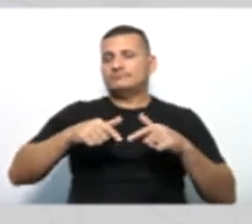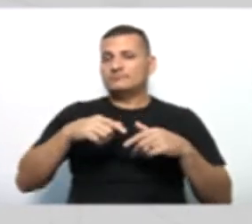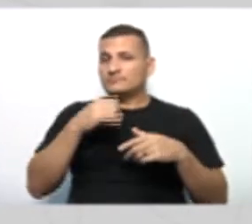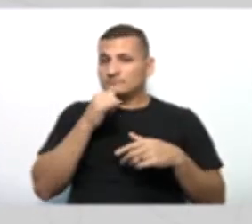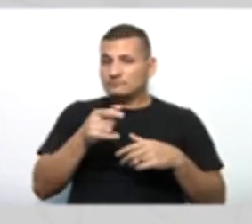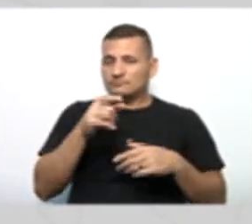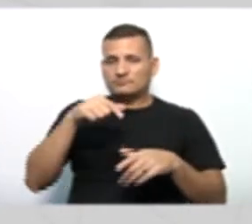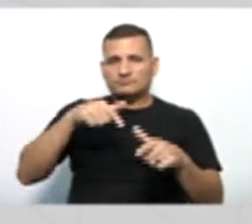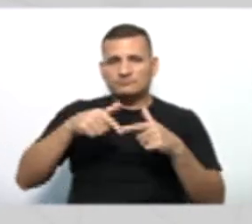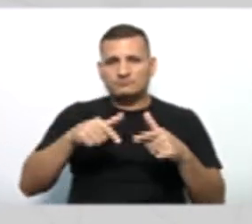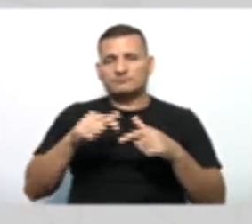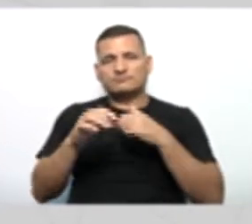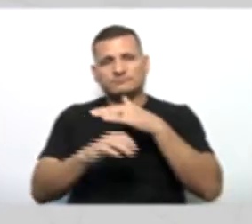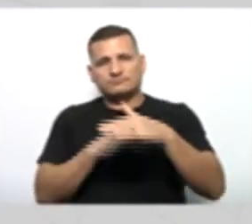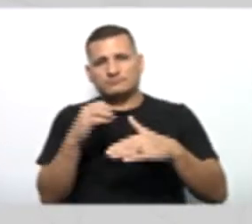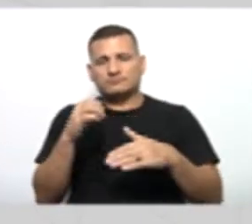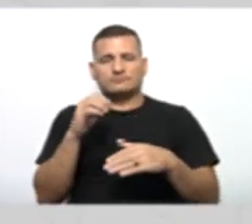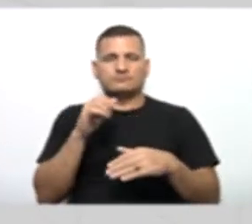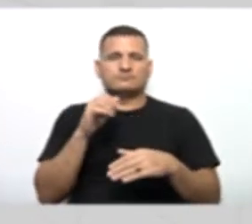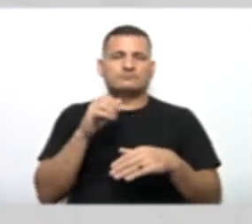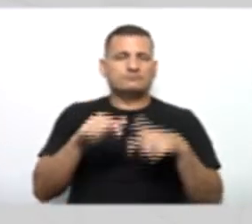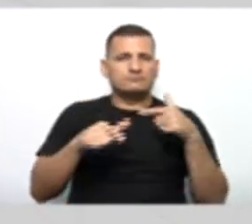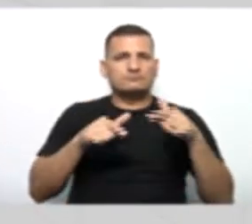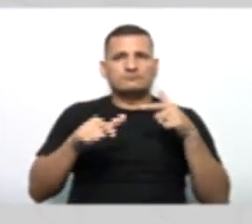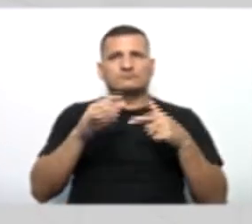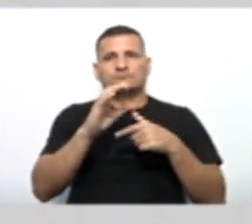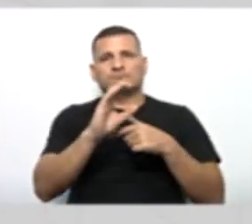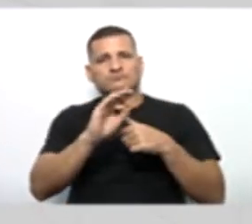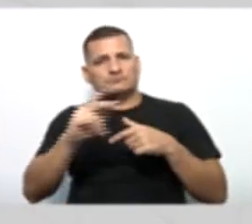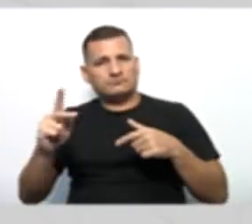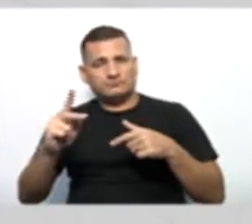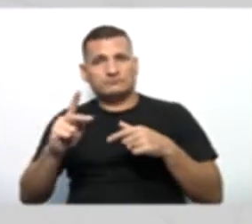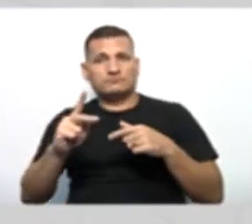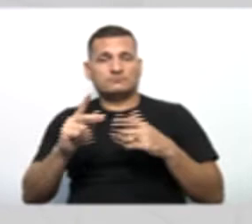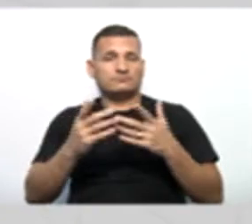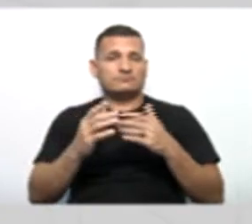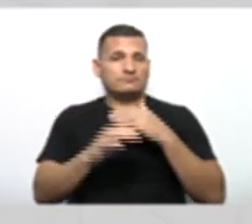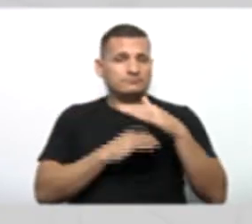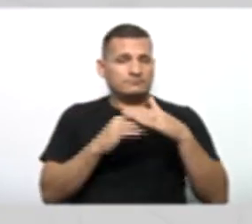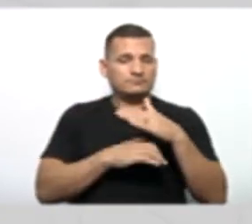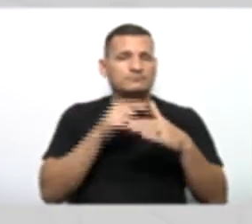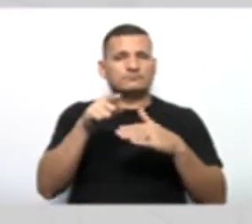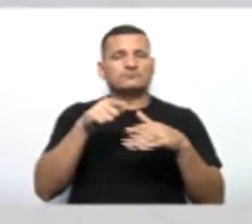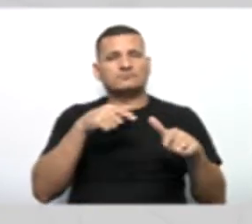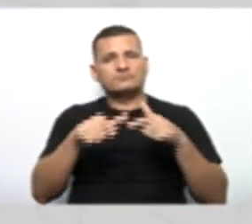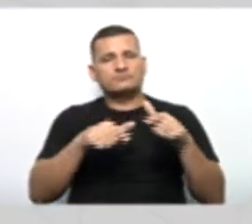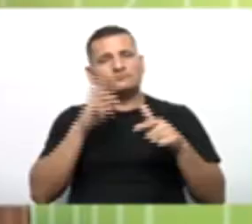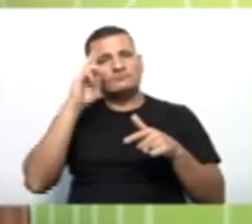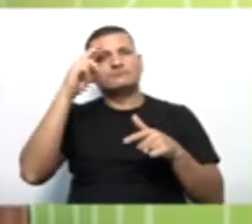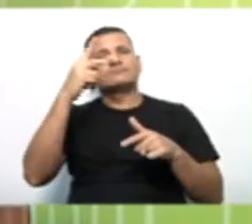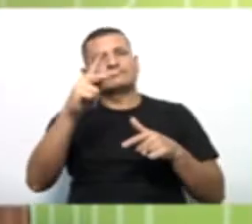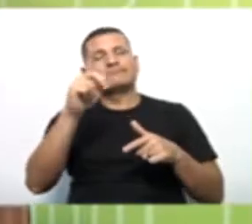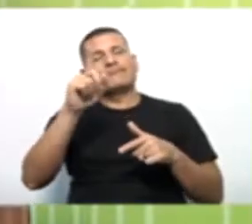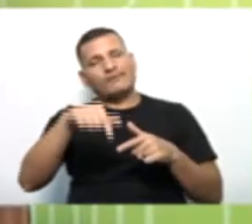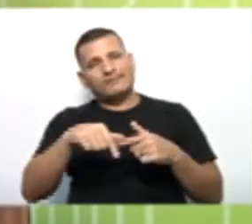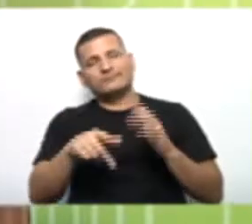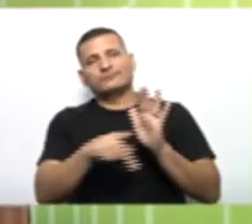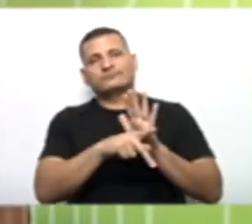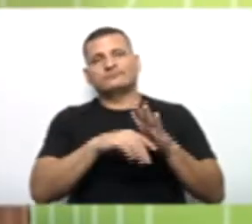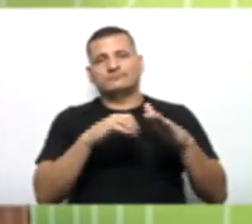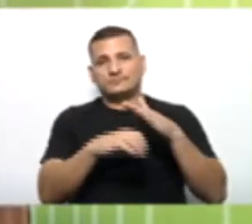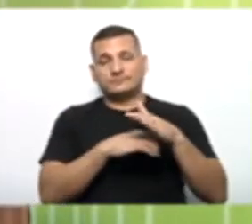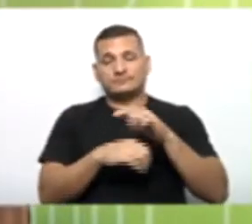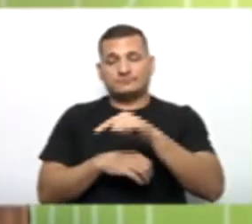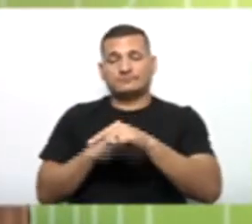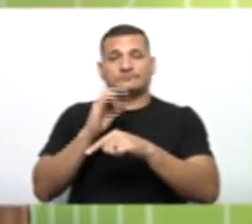quando você trabalha numa cooperativa por exemplo numa empresa você vai está trabalhando para o dono da empresa numa cooperativa já é diferente